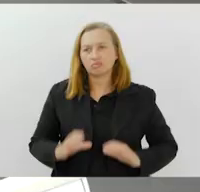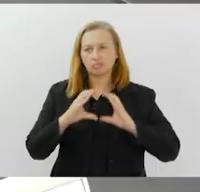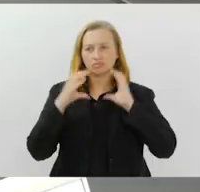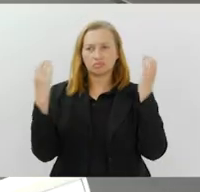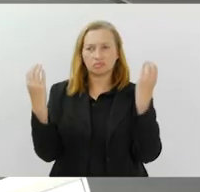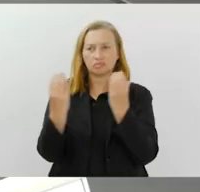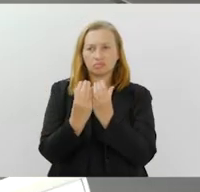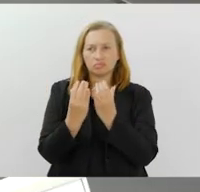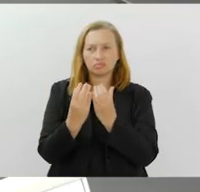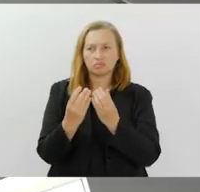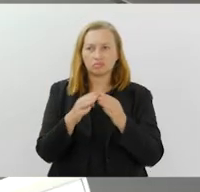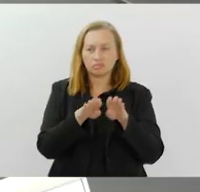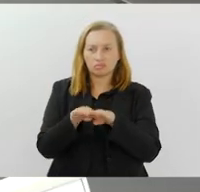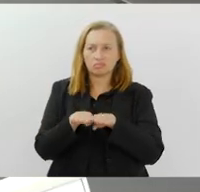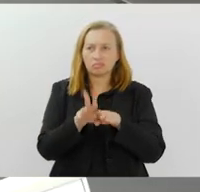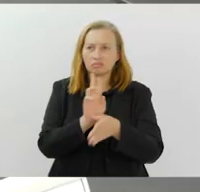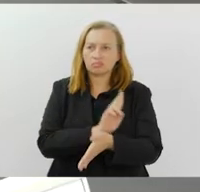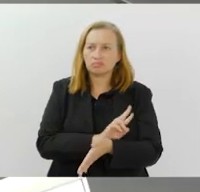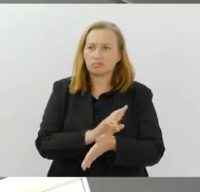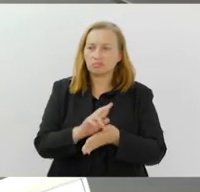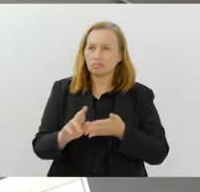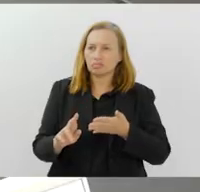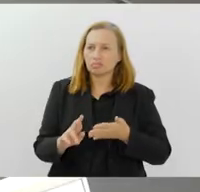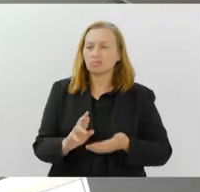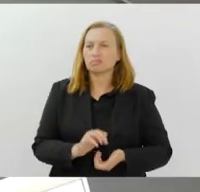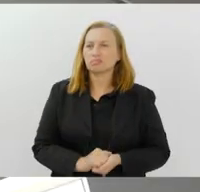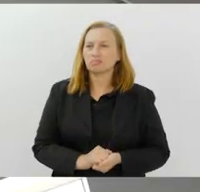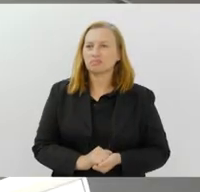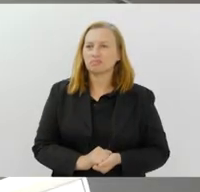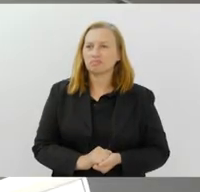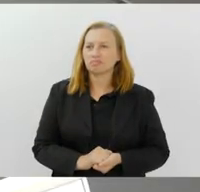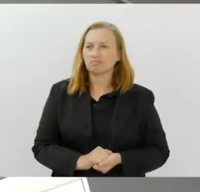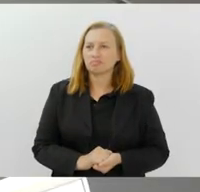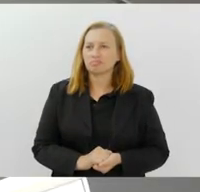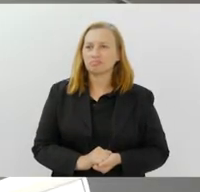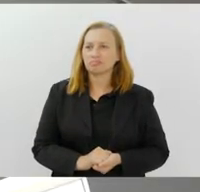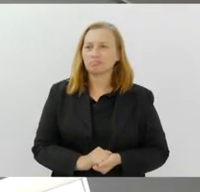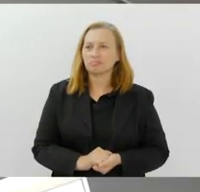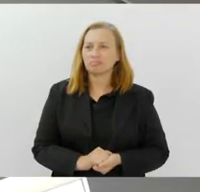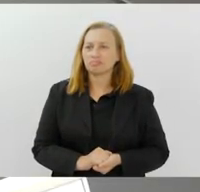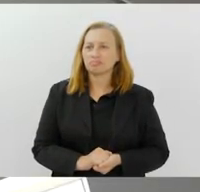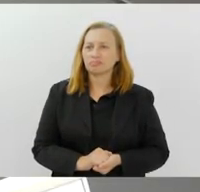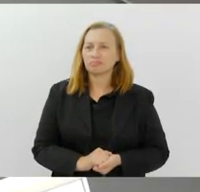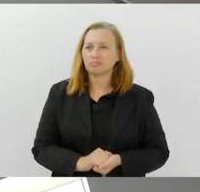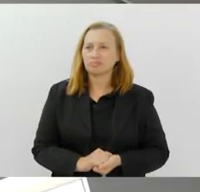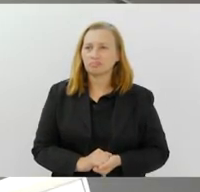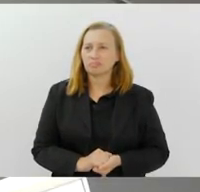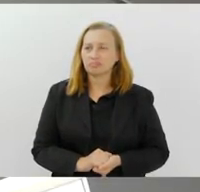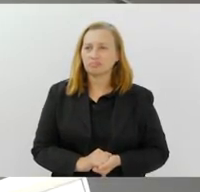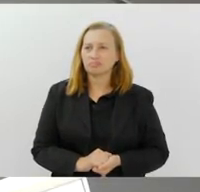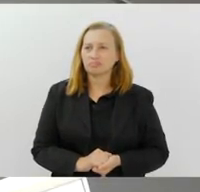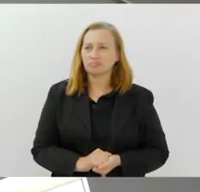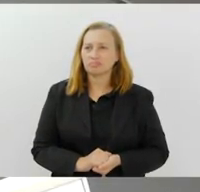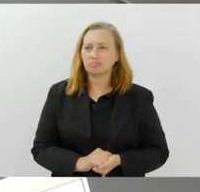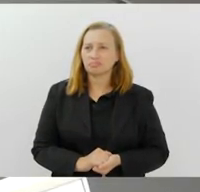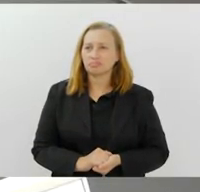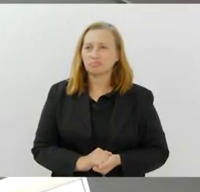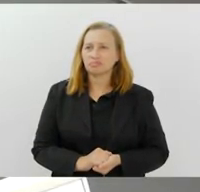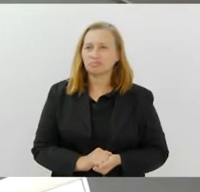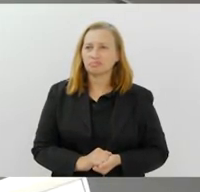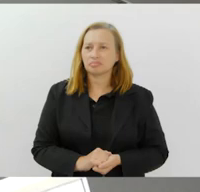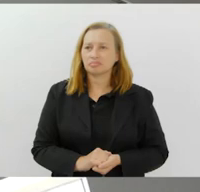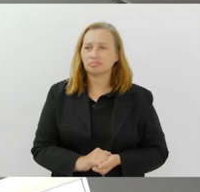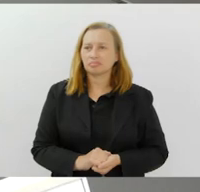desigualdade racial é assim muito para lar de simbólico é é